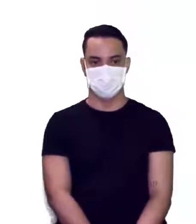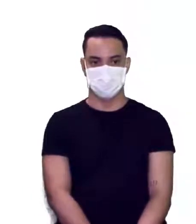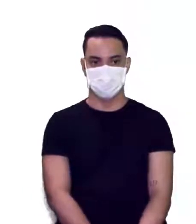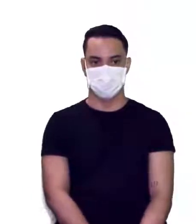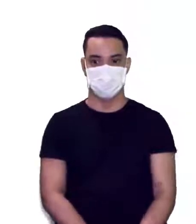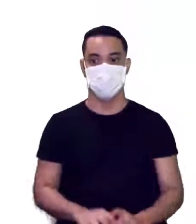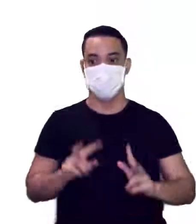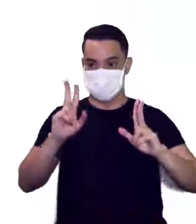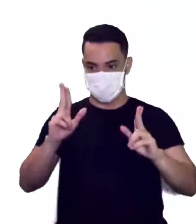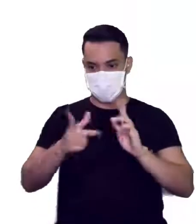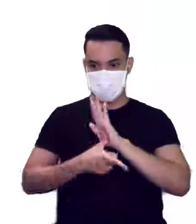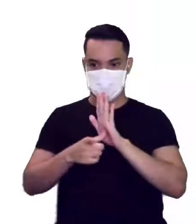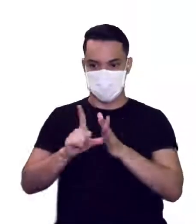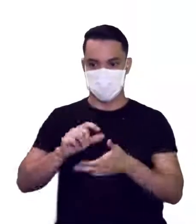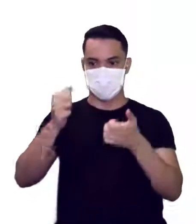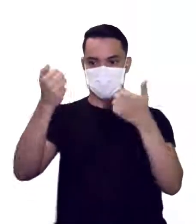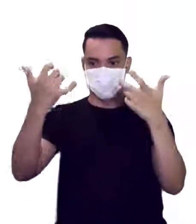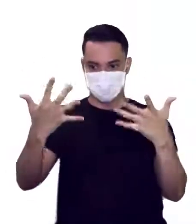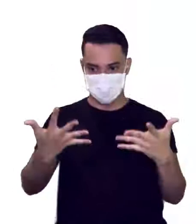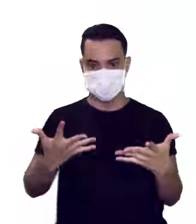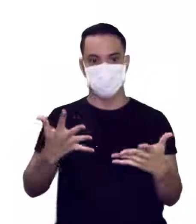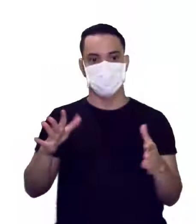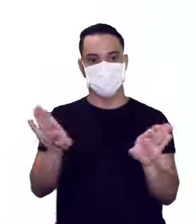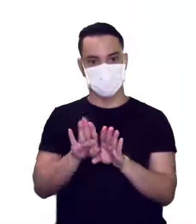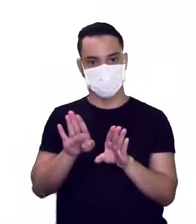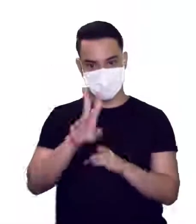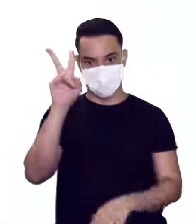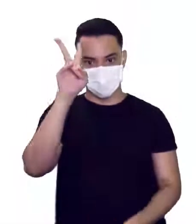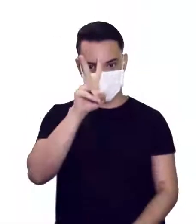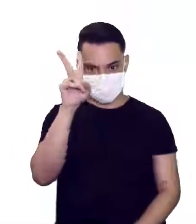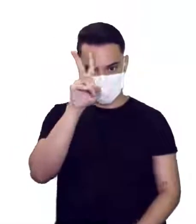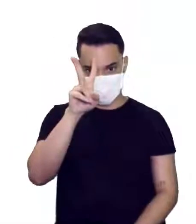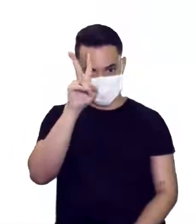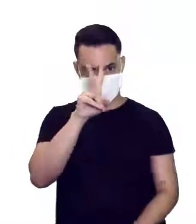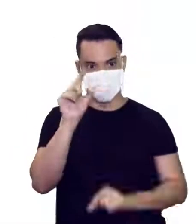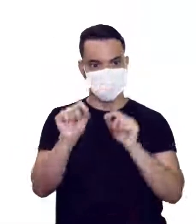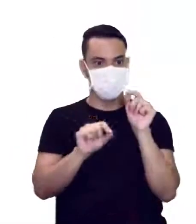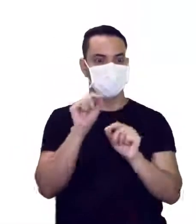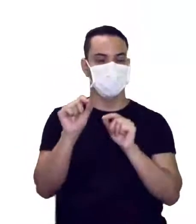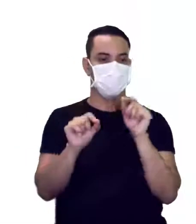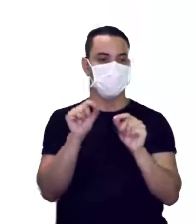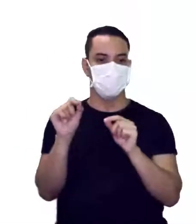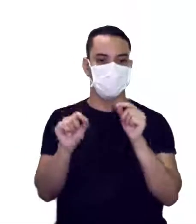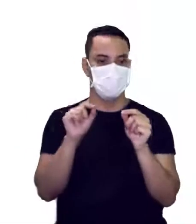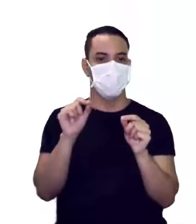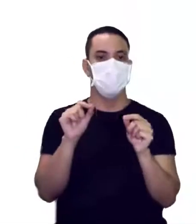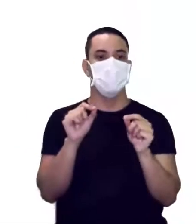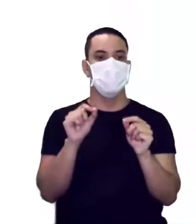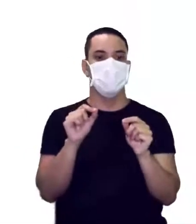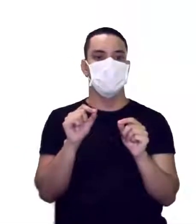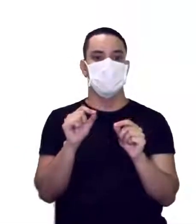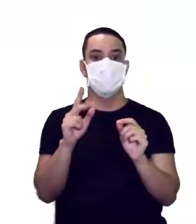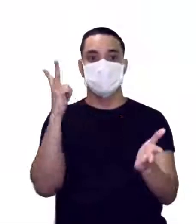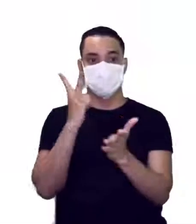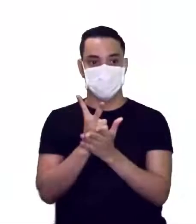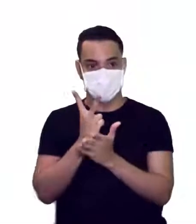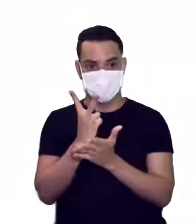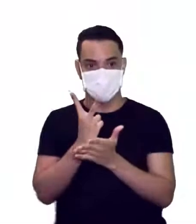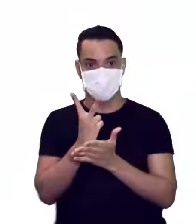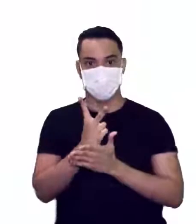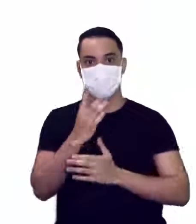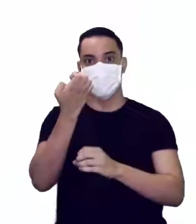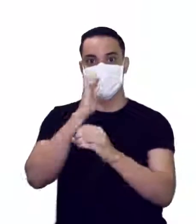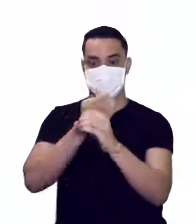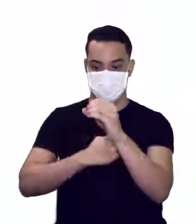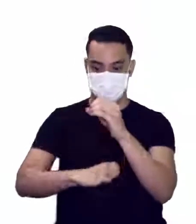não custa lembrar, tá bom? Os elétrons estão localizados aonde? Na eletrosfera, que